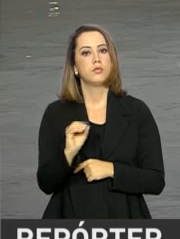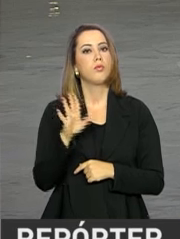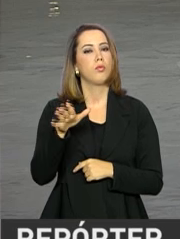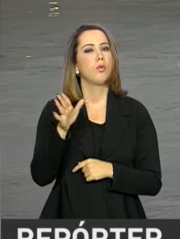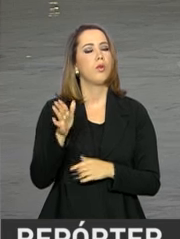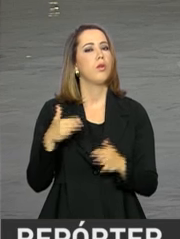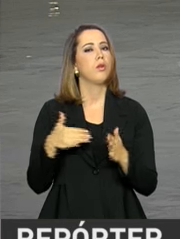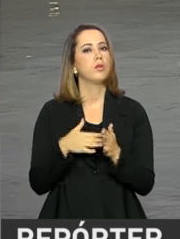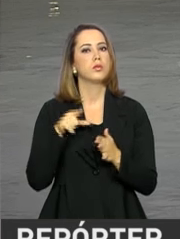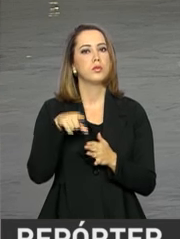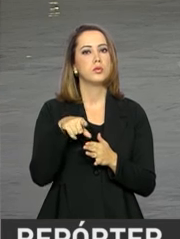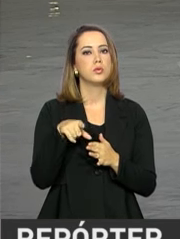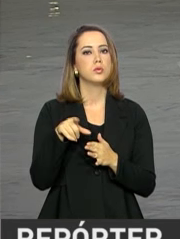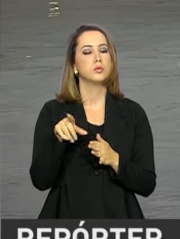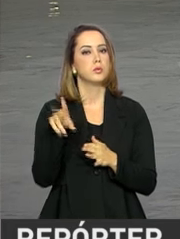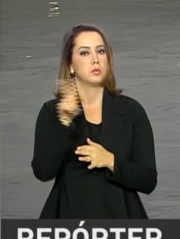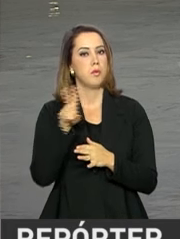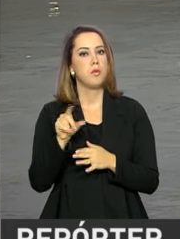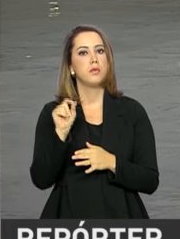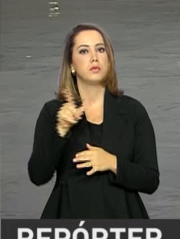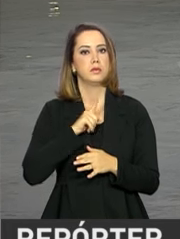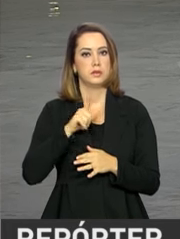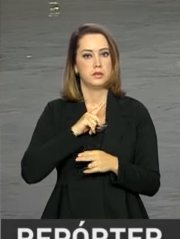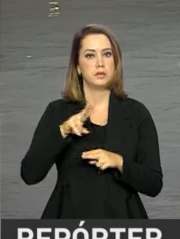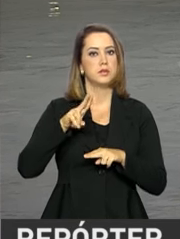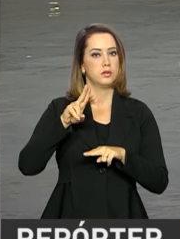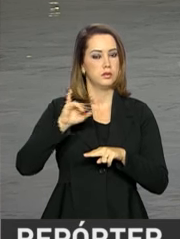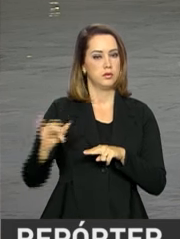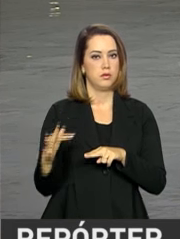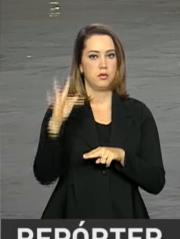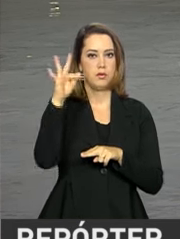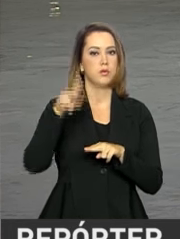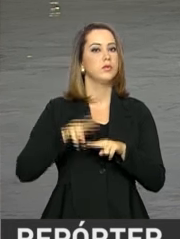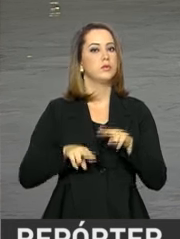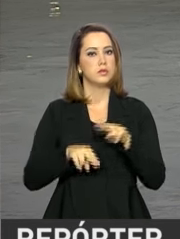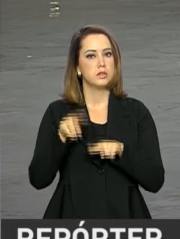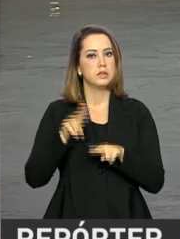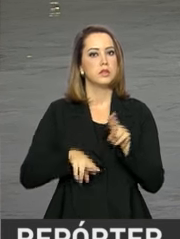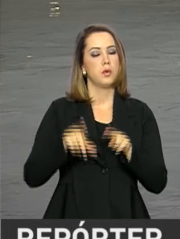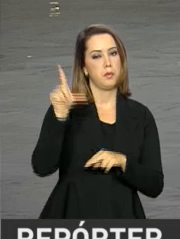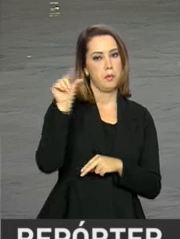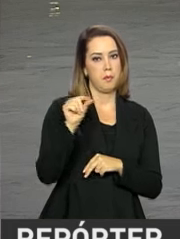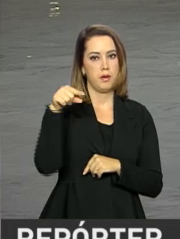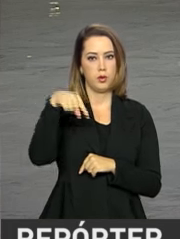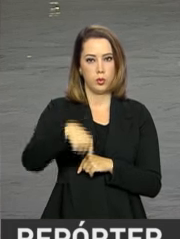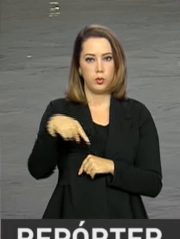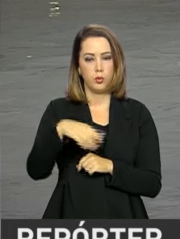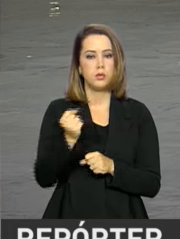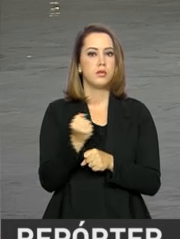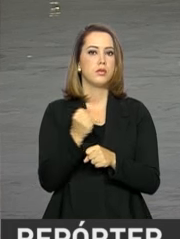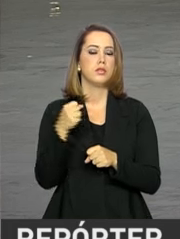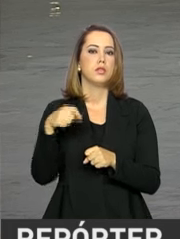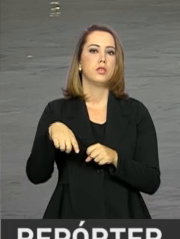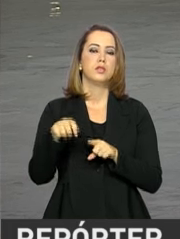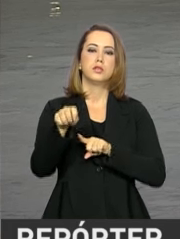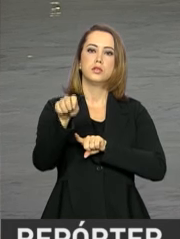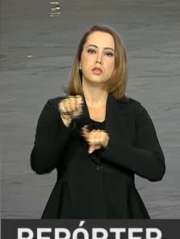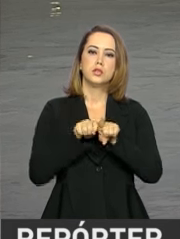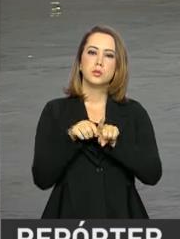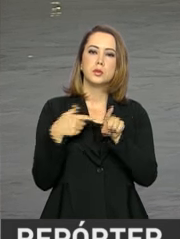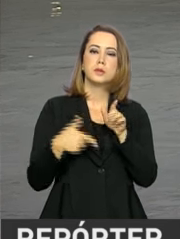da inflação, medida pelo IBGE em junho, havia ficado menor que esta prévia deste mês, havia sido